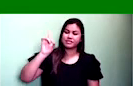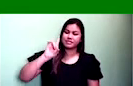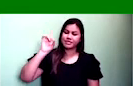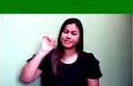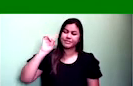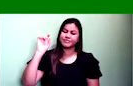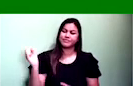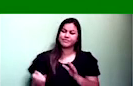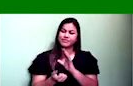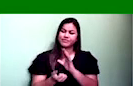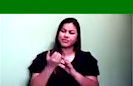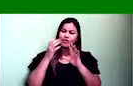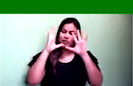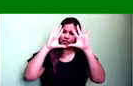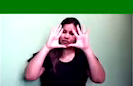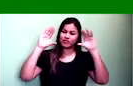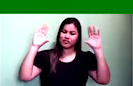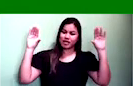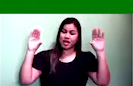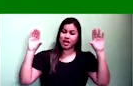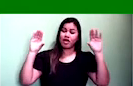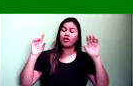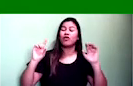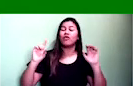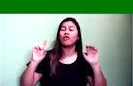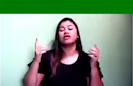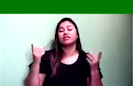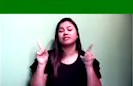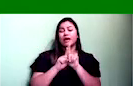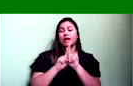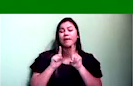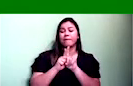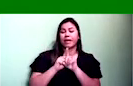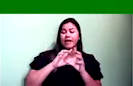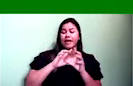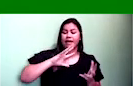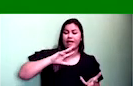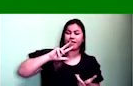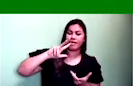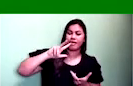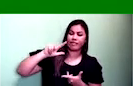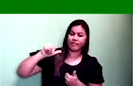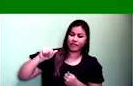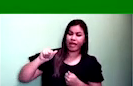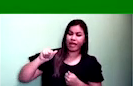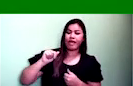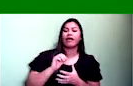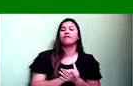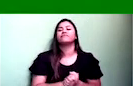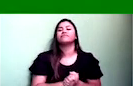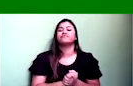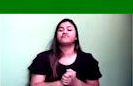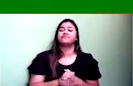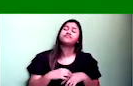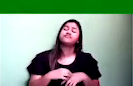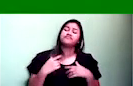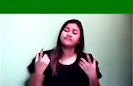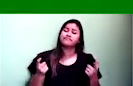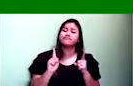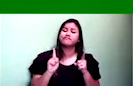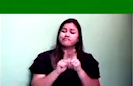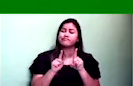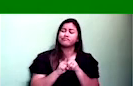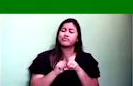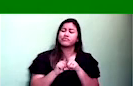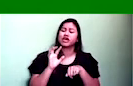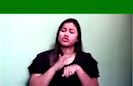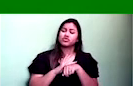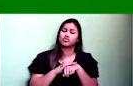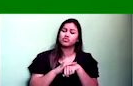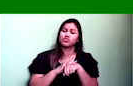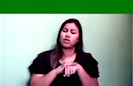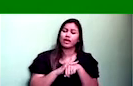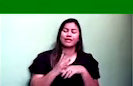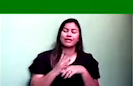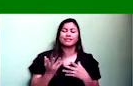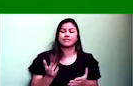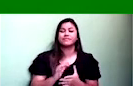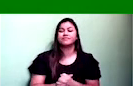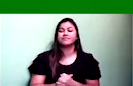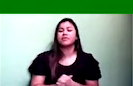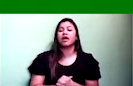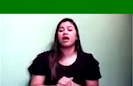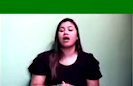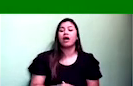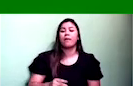venéreas. As doenças sexualmente transmissíveis, as infecções sexualmente transmissíveis, datam desde o início